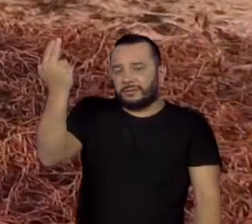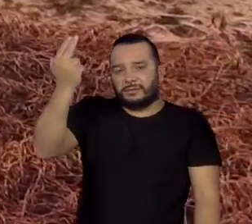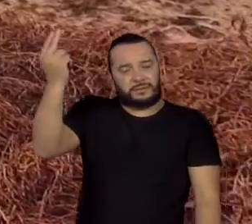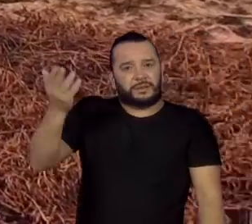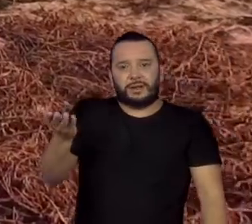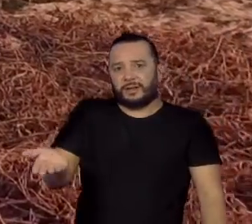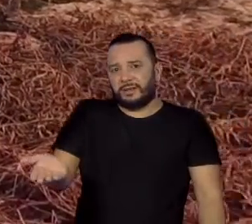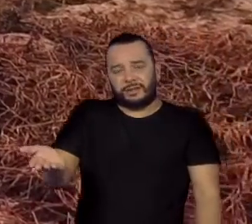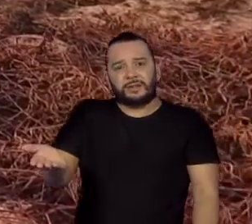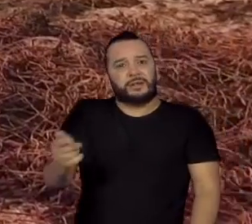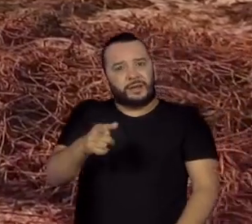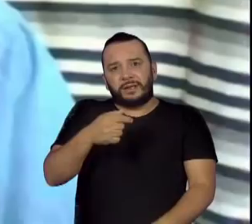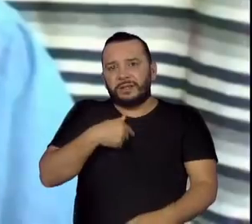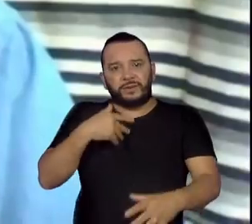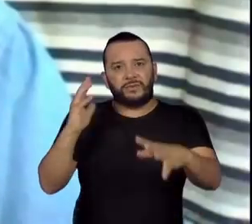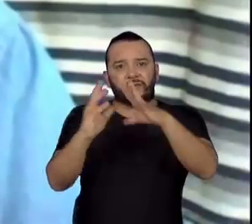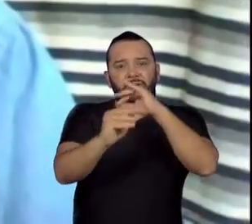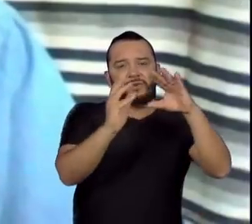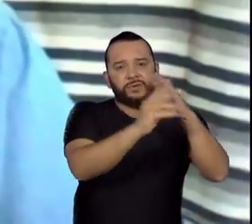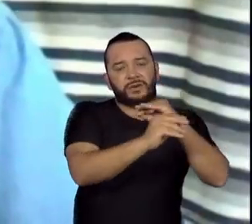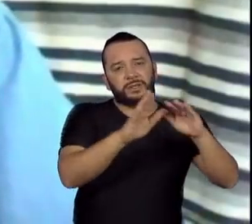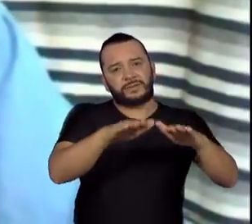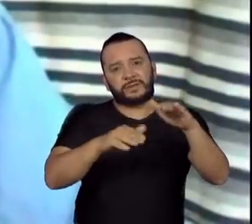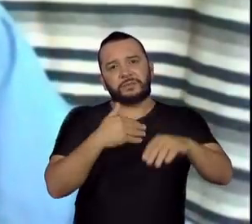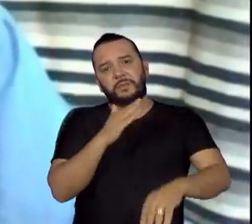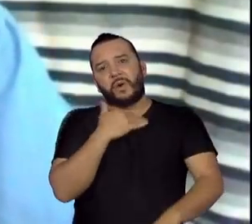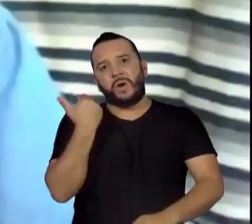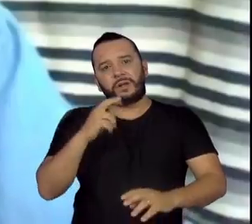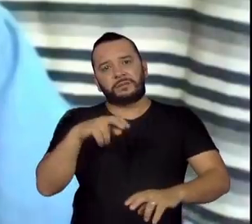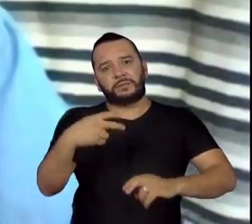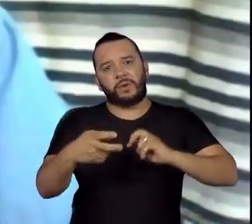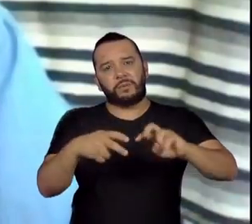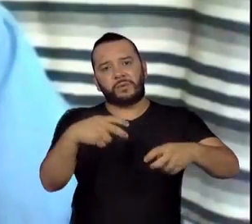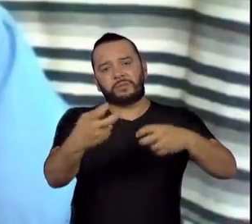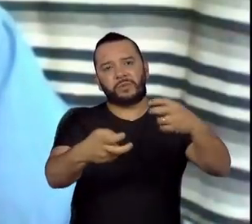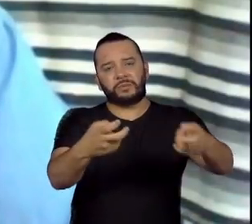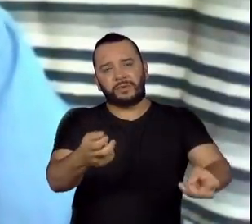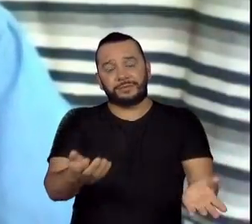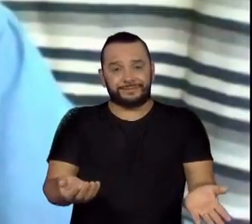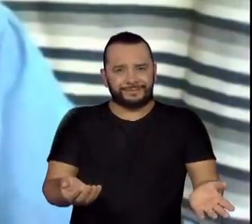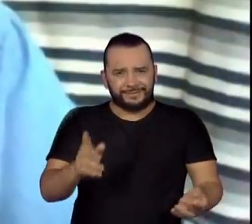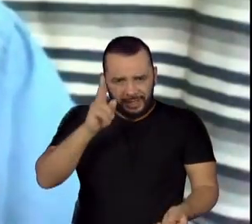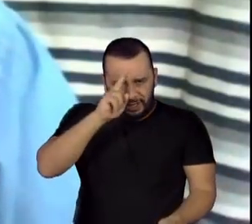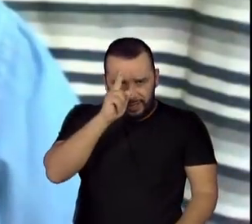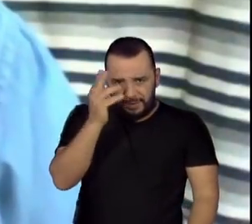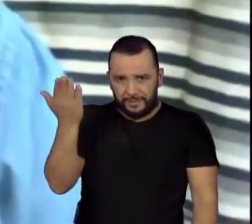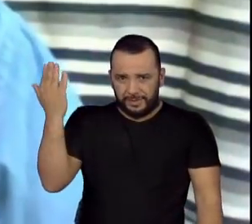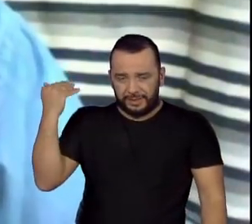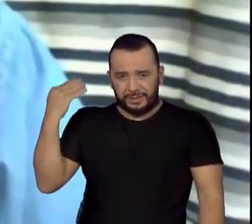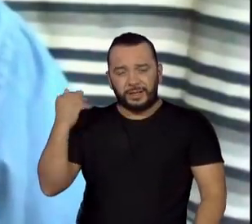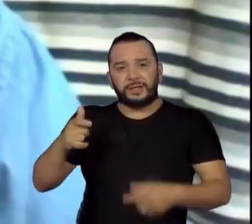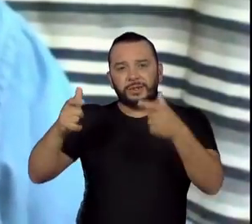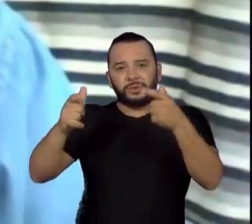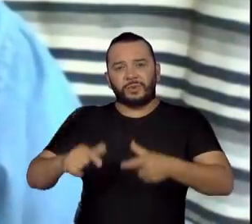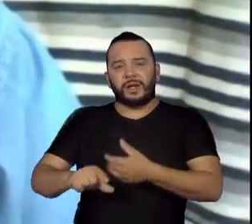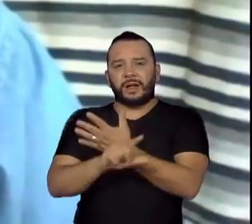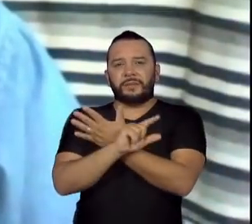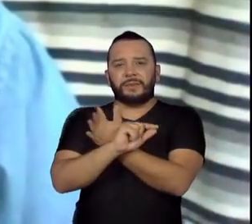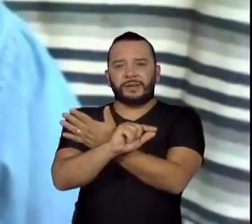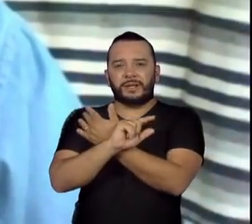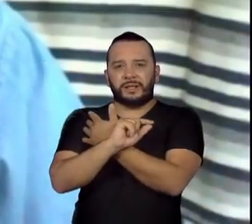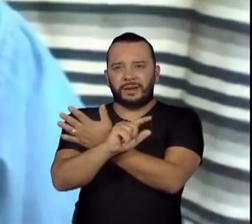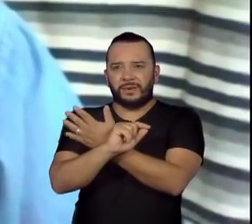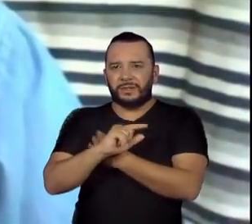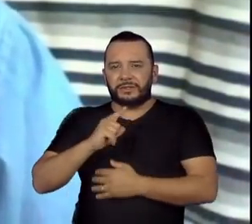a conservação das espécies. Perdemos uma grande parte das áreas alagáveis do Pantanal no ano